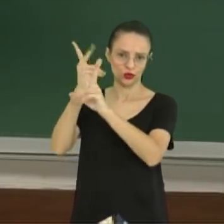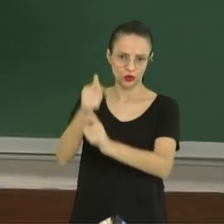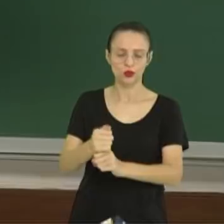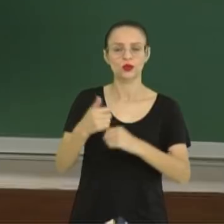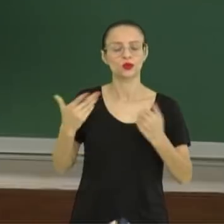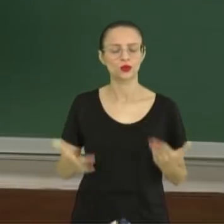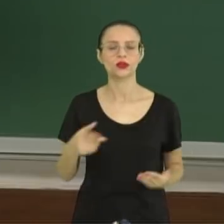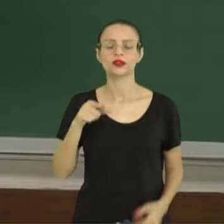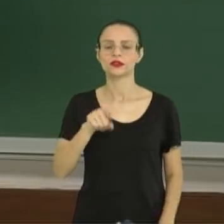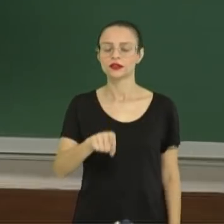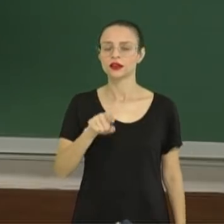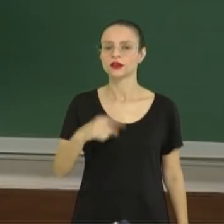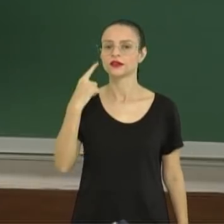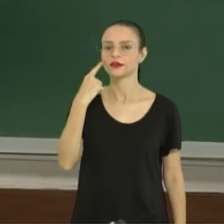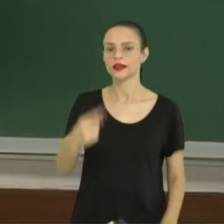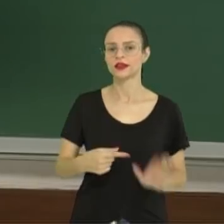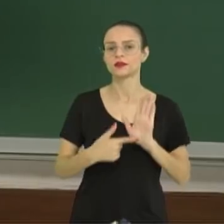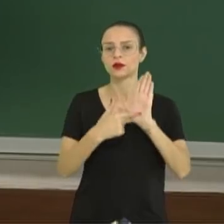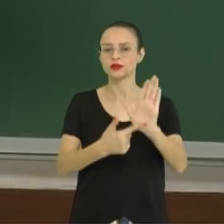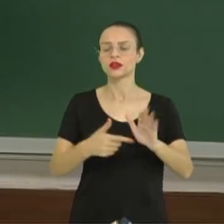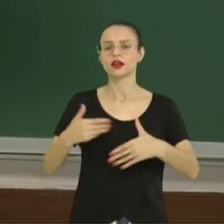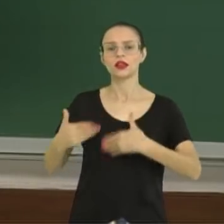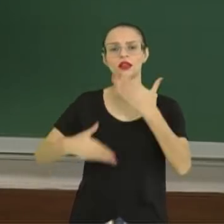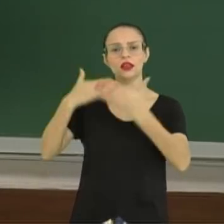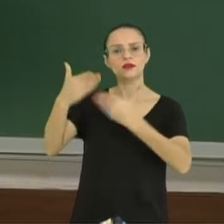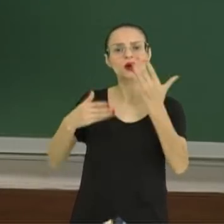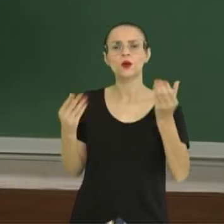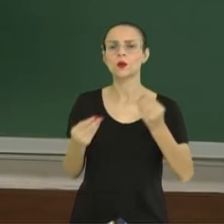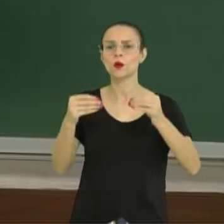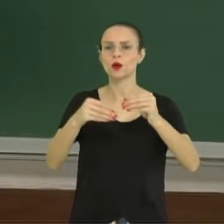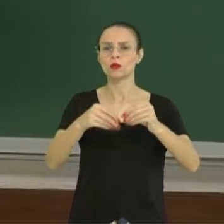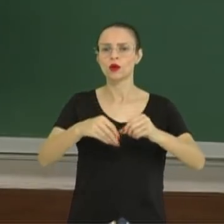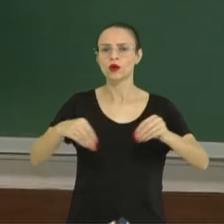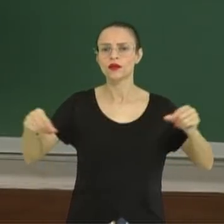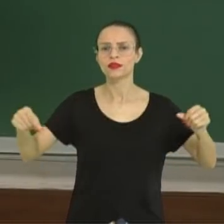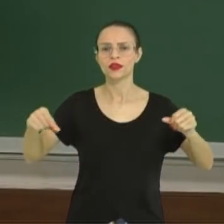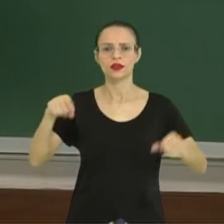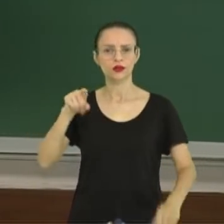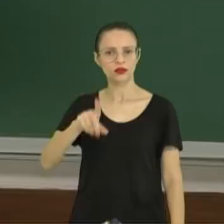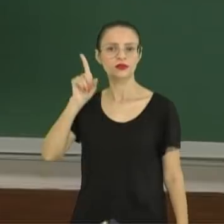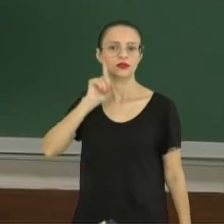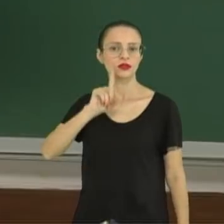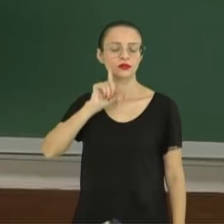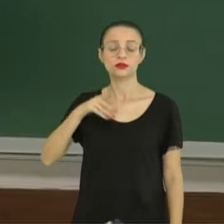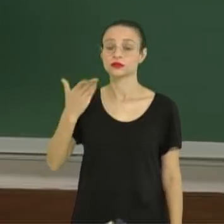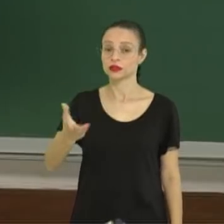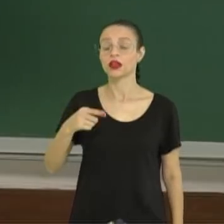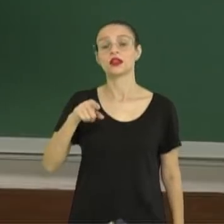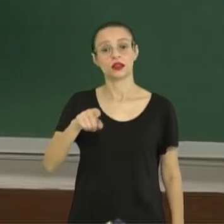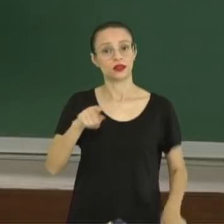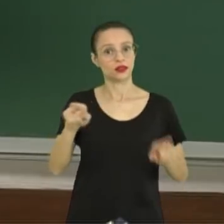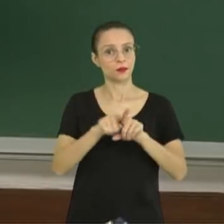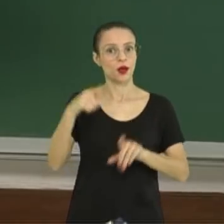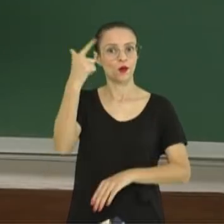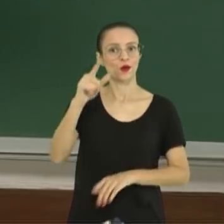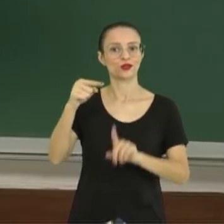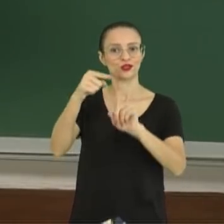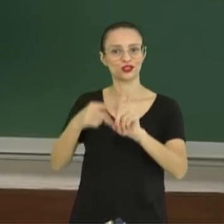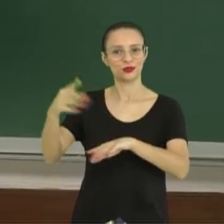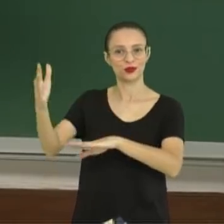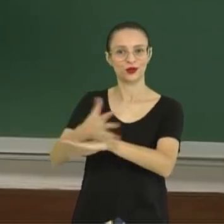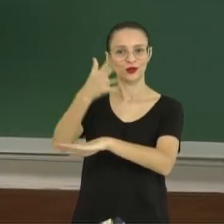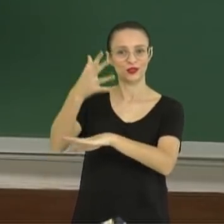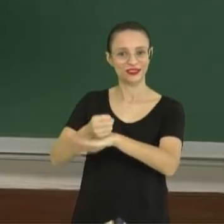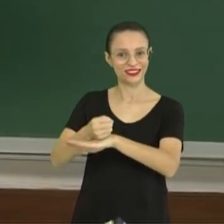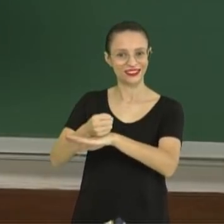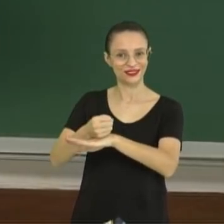vai mostrar um pouco a evolução aqui da configuração do território estadunidense, que foi um outro tipo de colonização, né? Aqui a